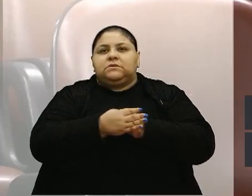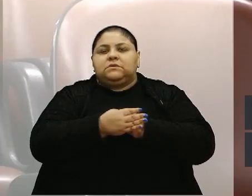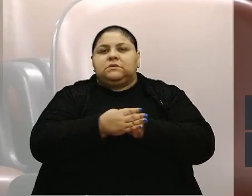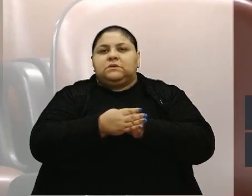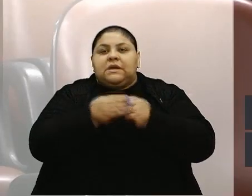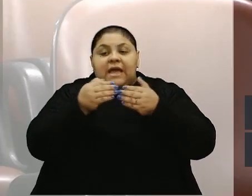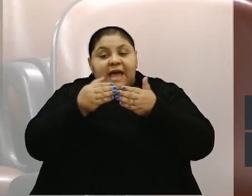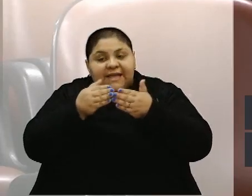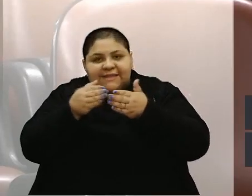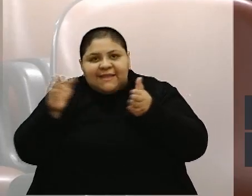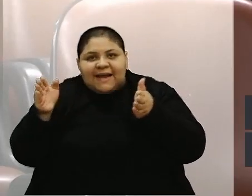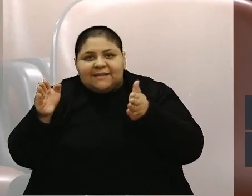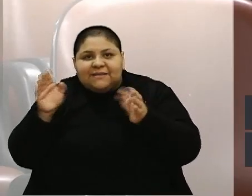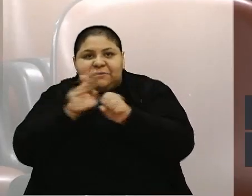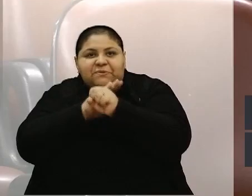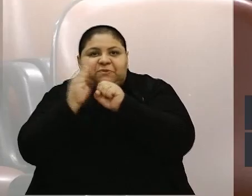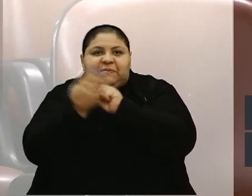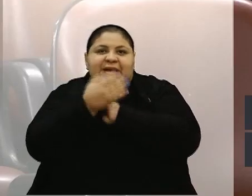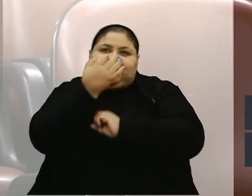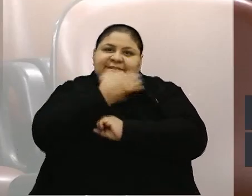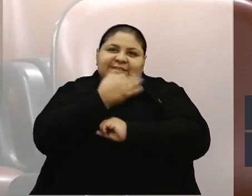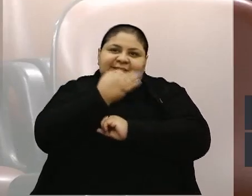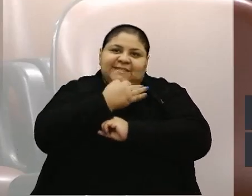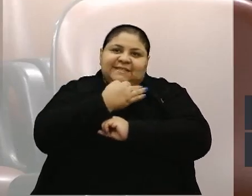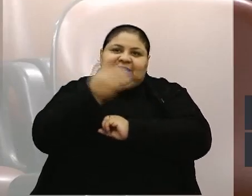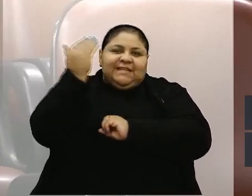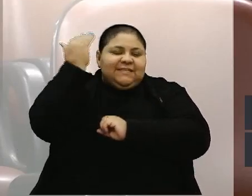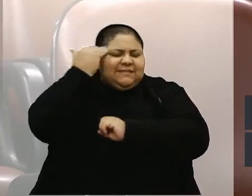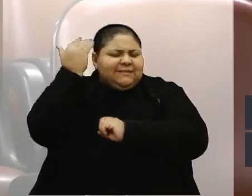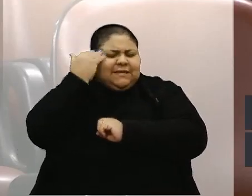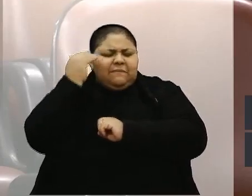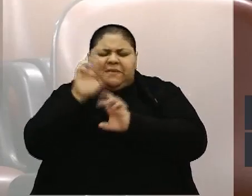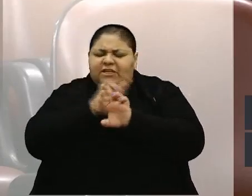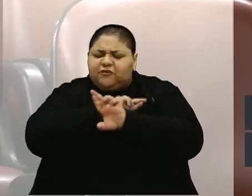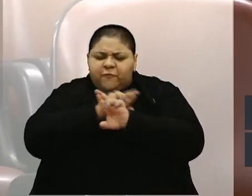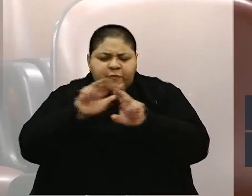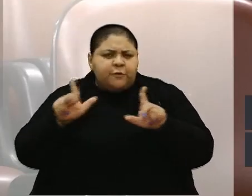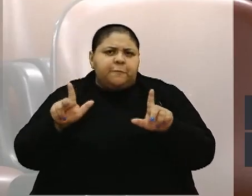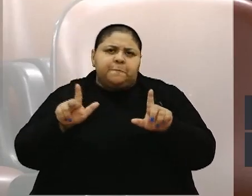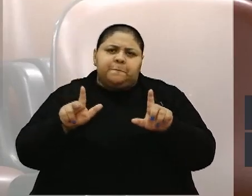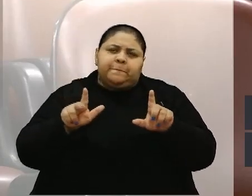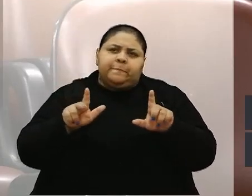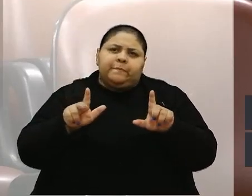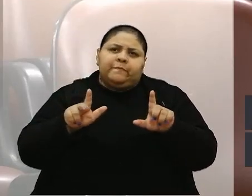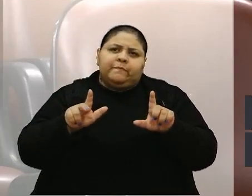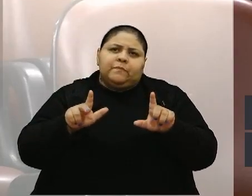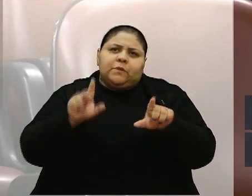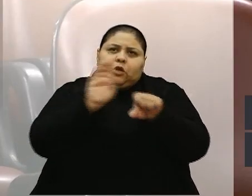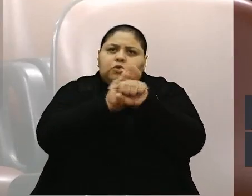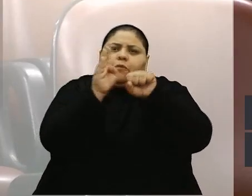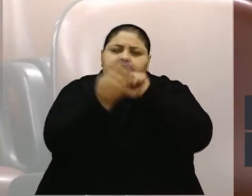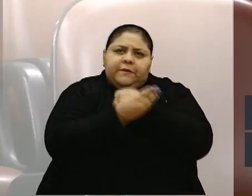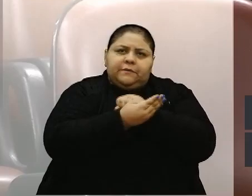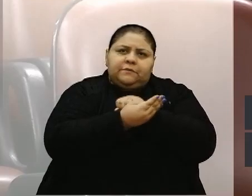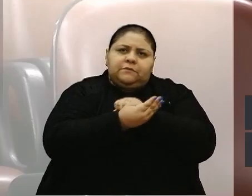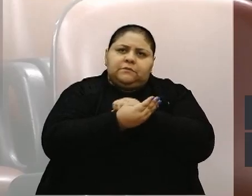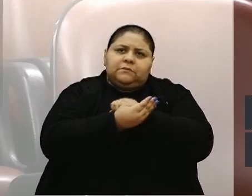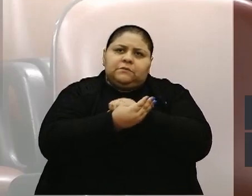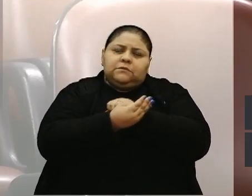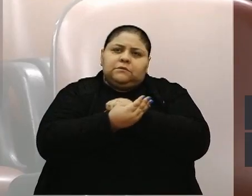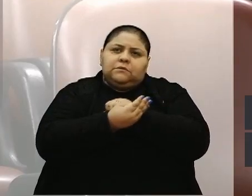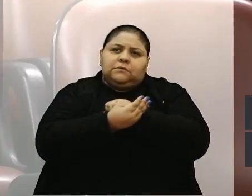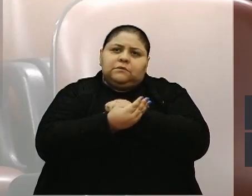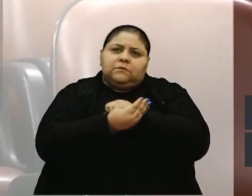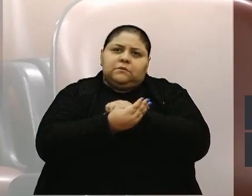bairros de Caxias do Sul. Ele sabe toda a dificuldade do seu bairro, da Boca de Lobo, da